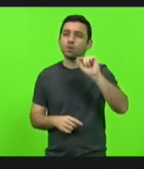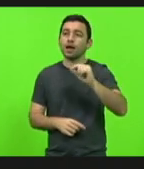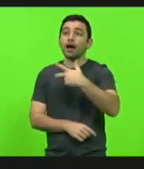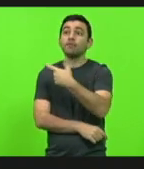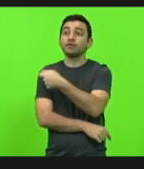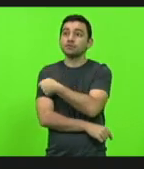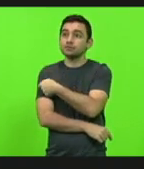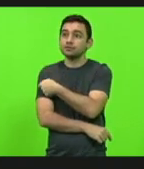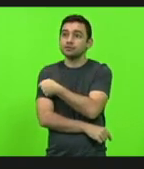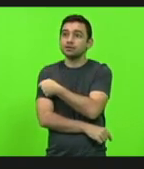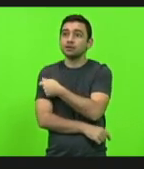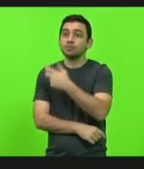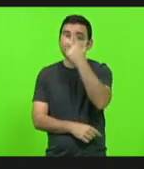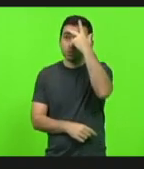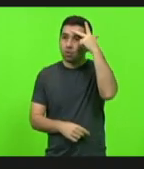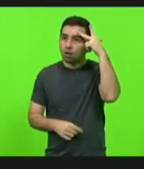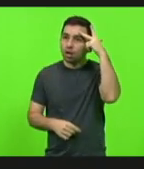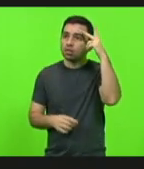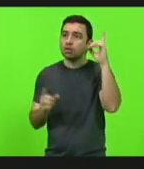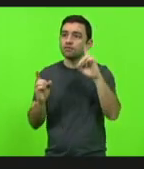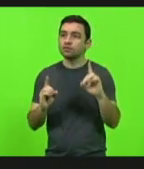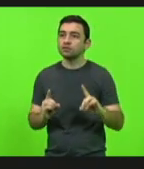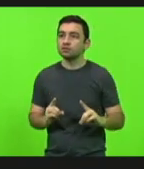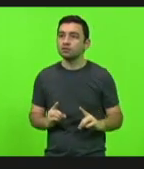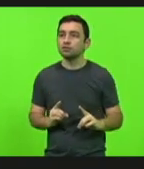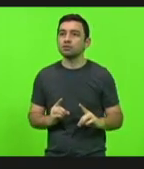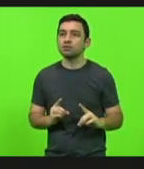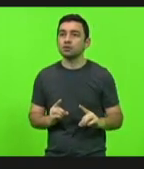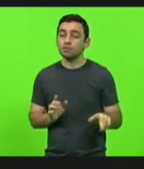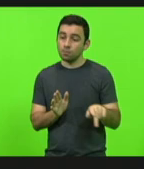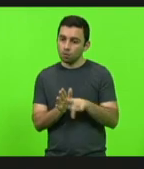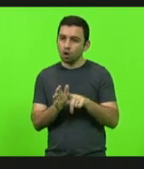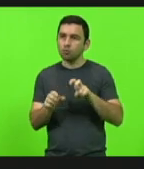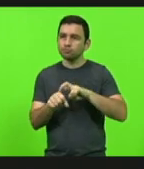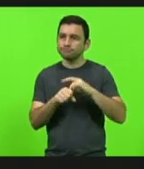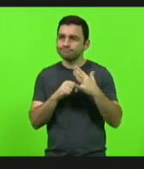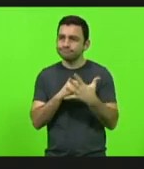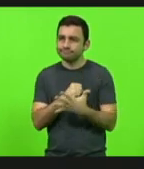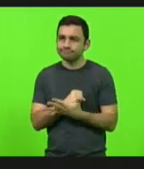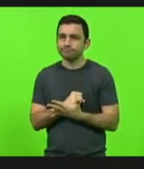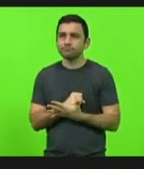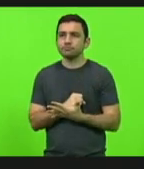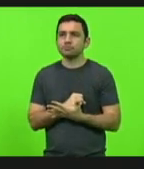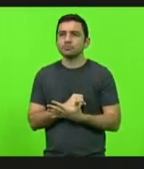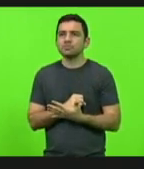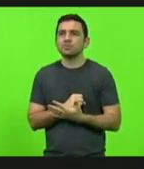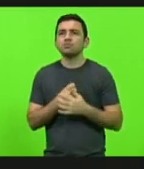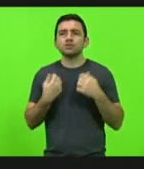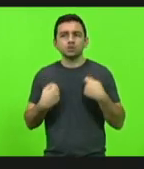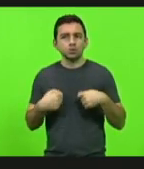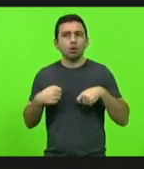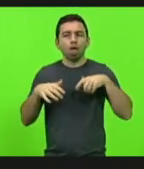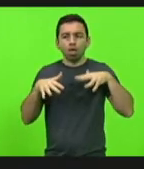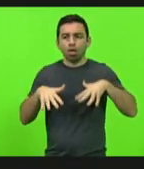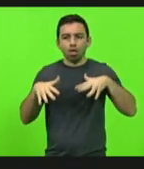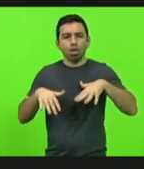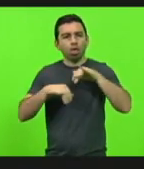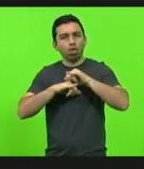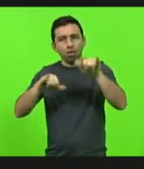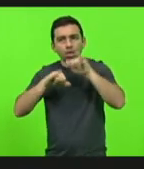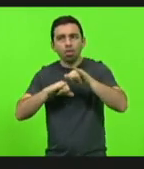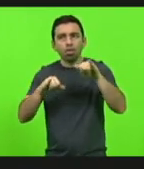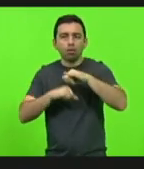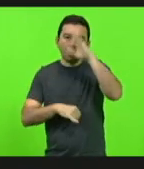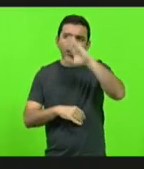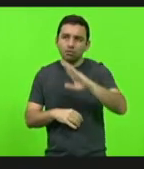vacina para as pessoas com deficiência do coronavírus né Então teve que ter uma mobilização Nacional